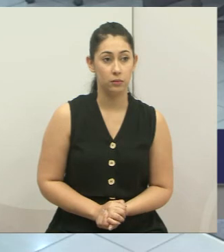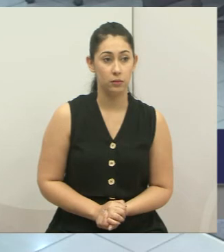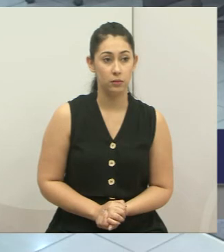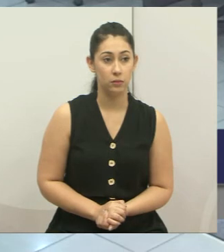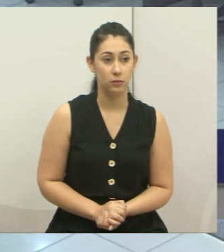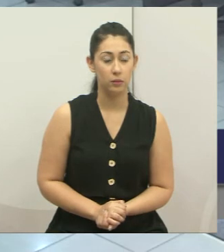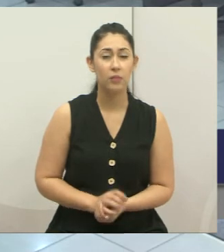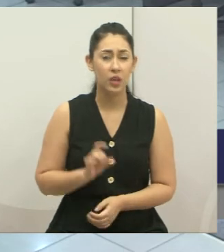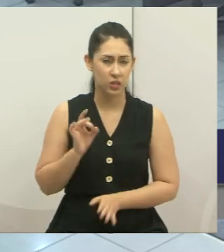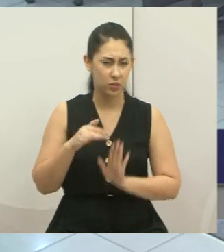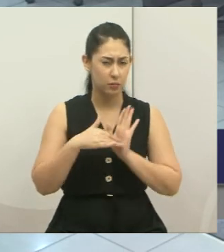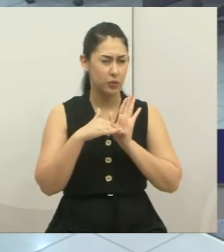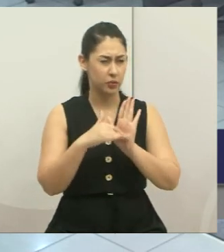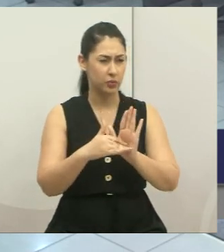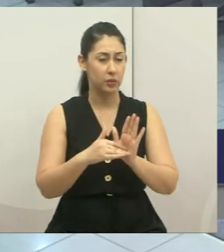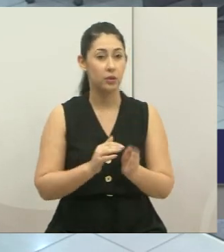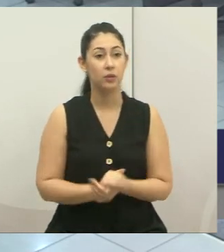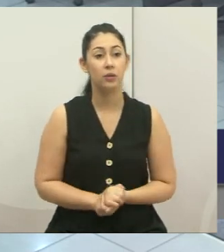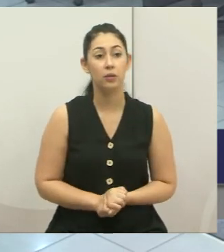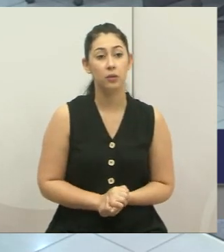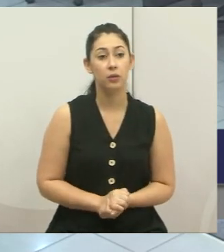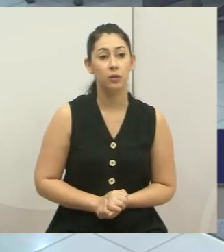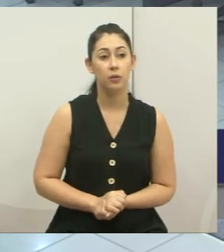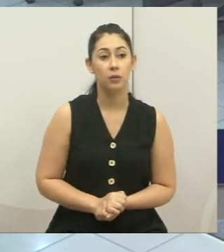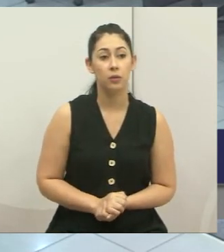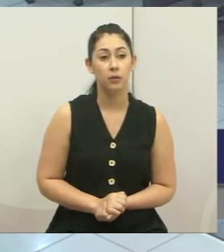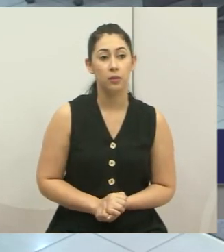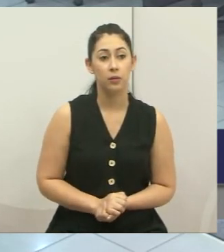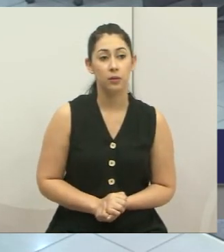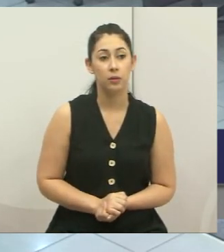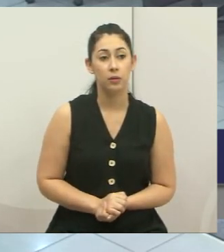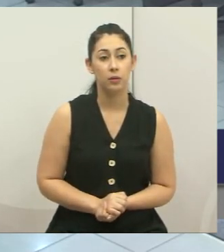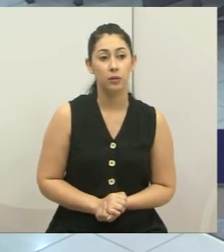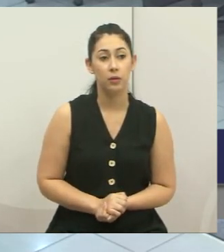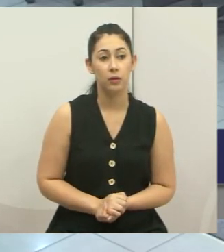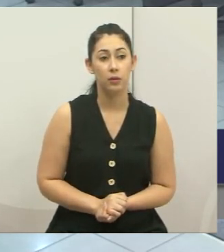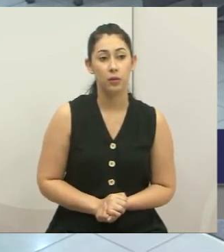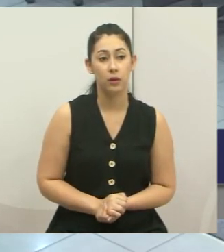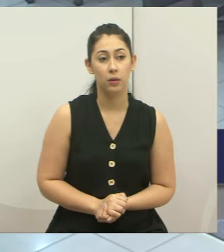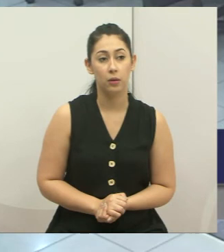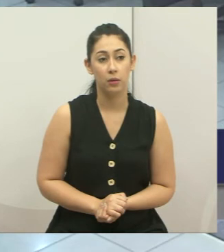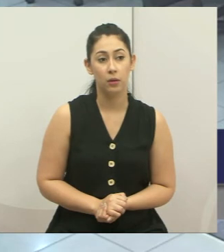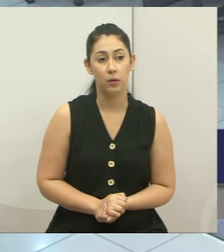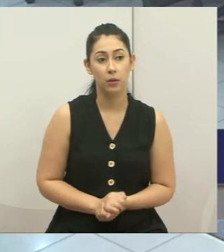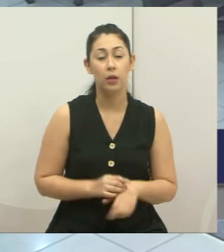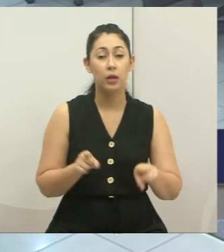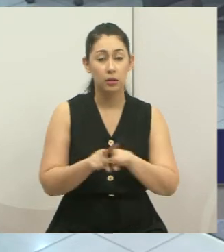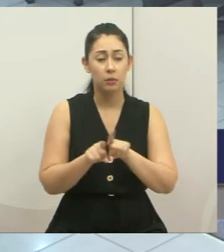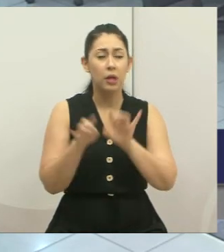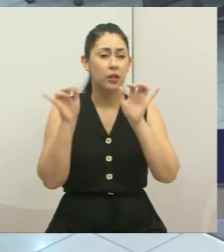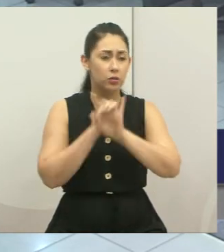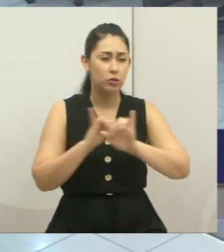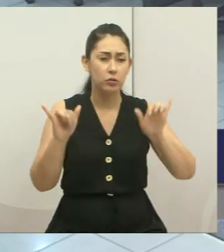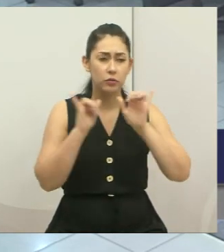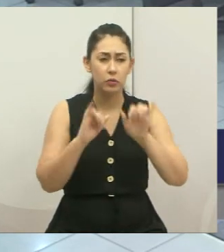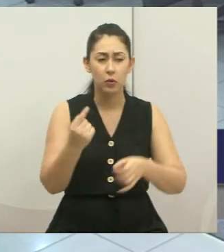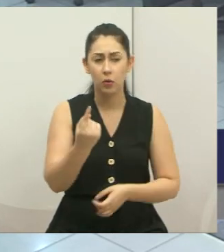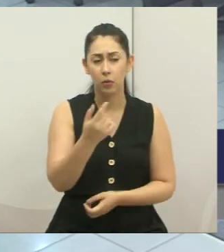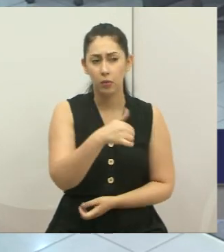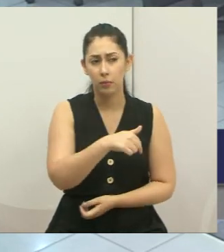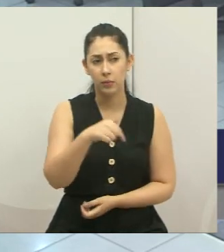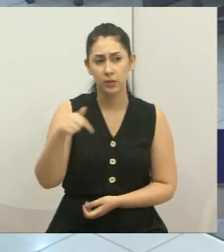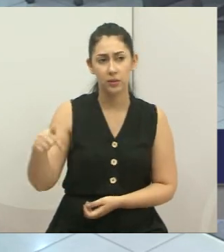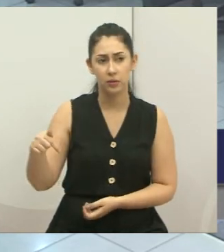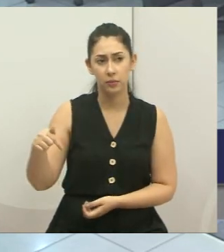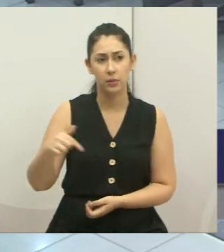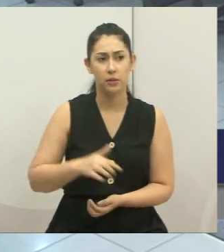Só para contribuir, Rosana, você pode falar. A TV Câmara ficou uma semana também divulgando. A TV Câmara fez essa divulgação